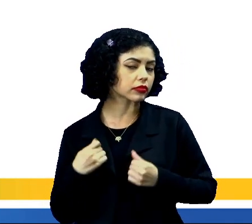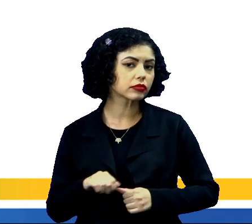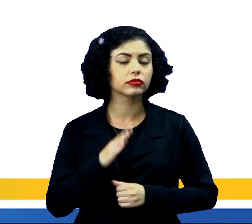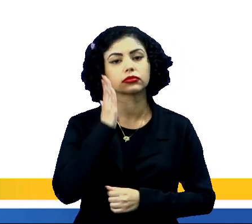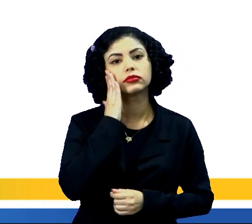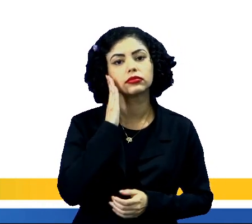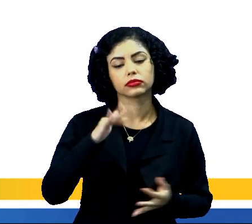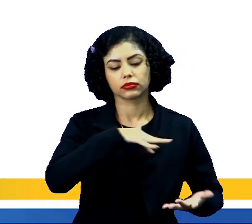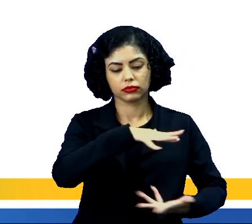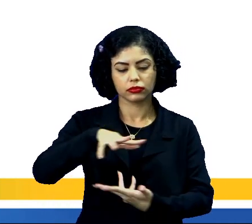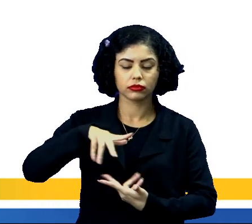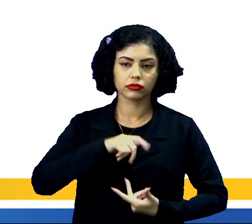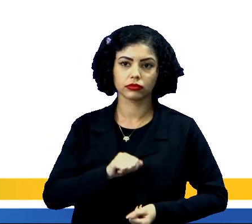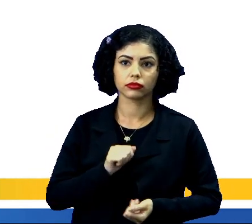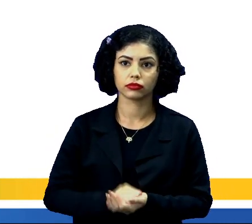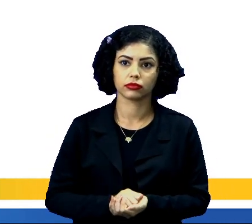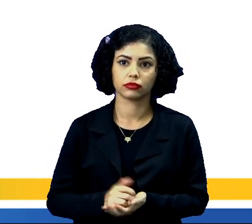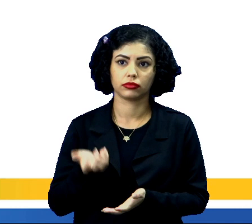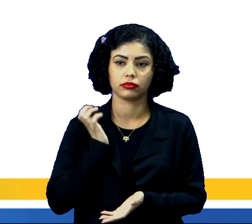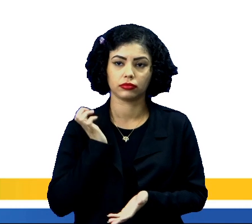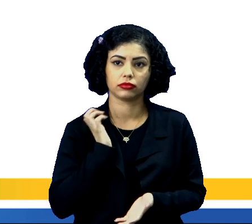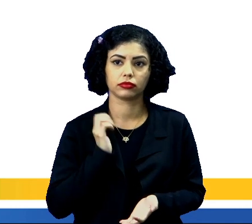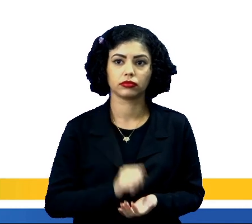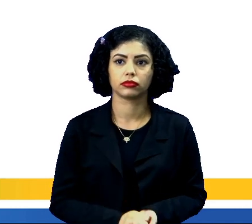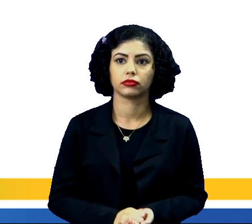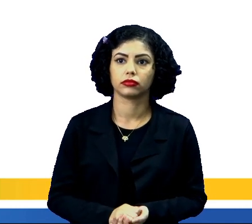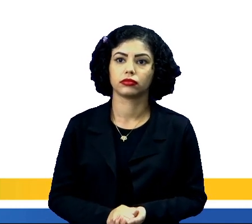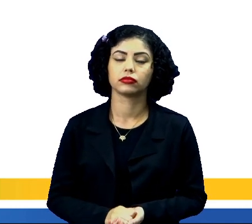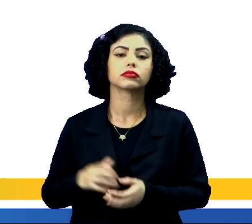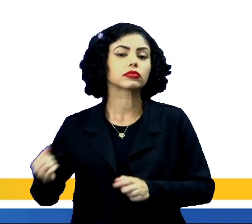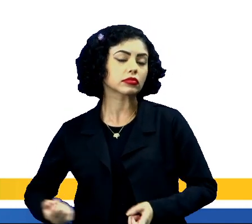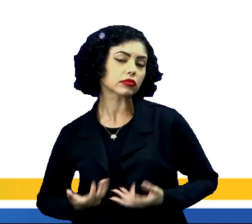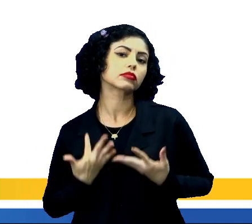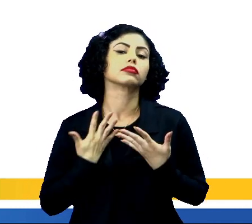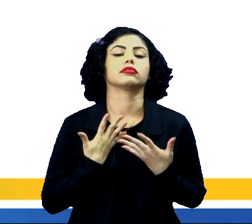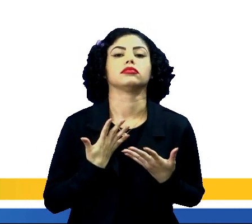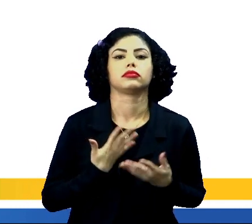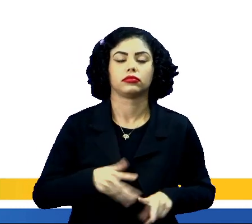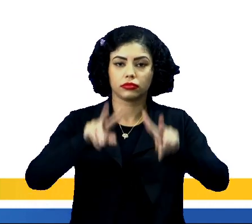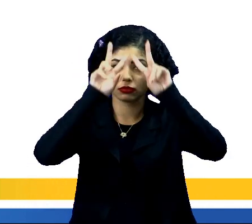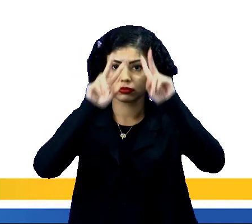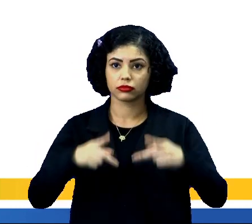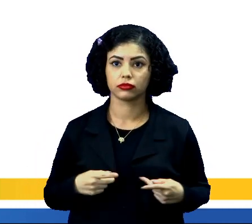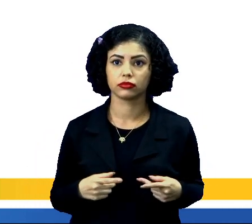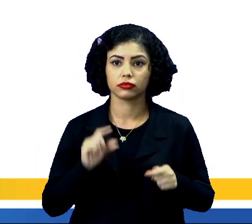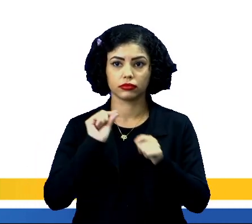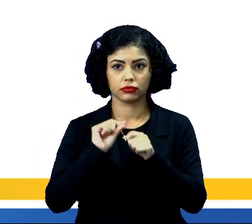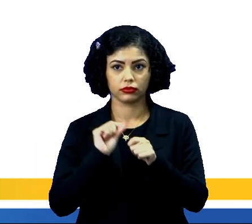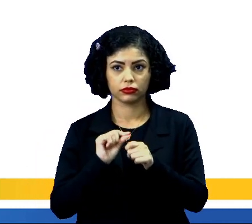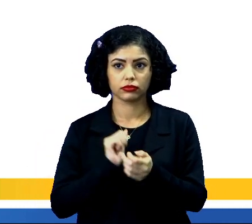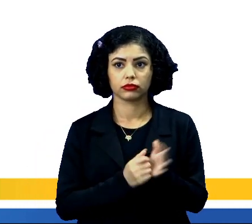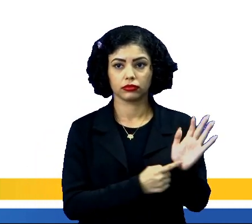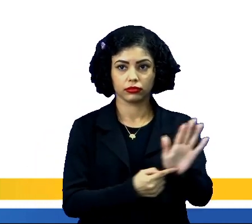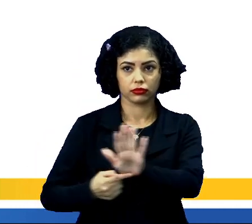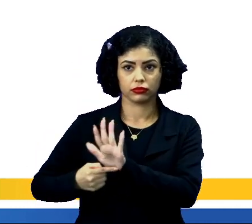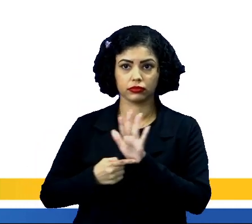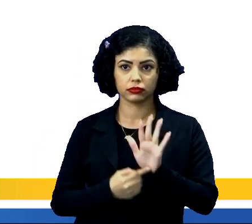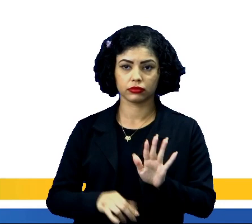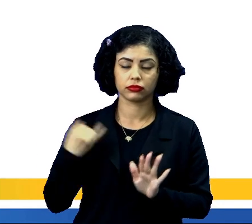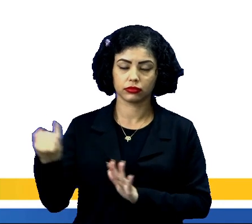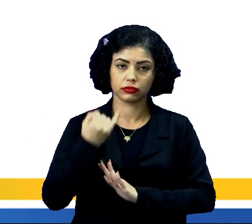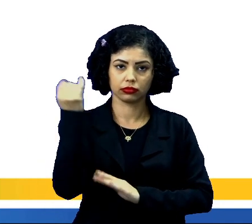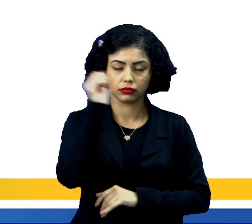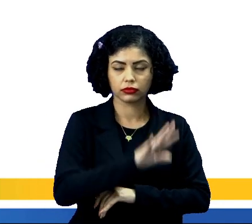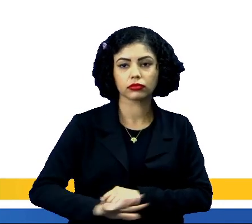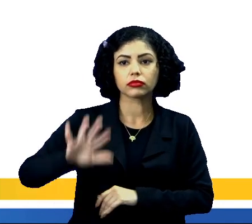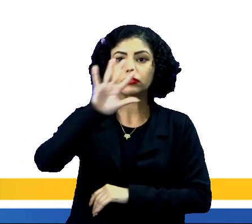de compreender o mundo, de compreender suas riquezas, que motivaram o homem a criar formas de representar os principais